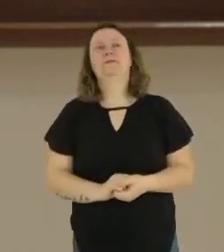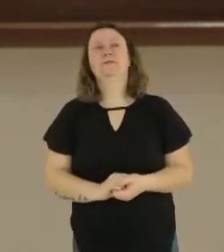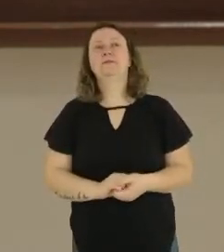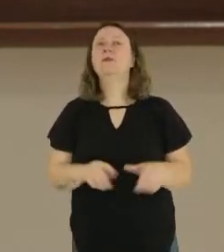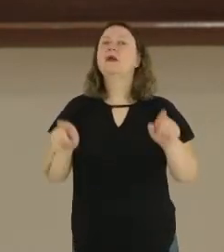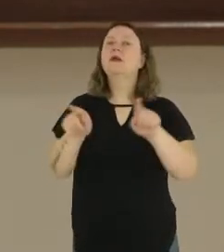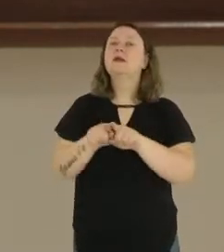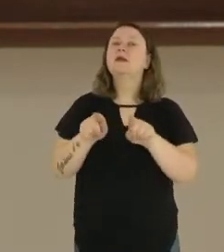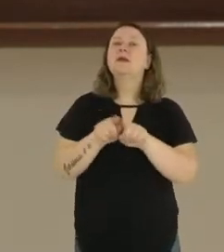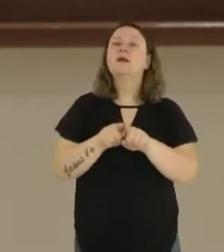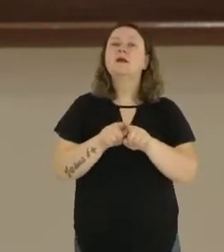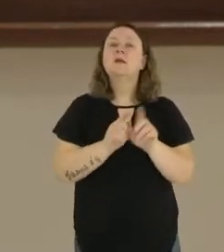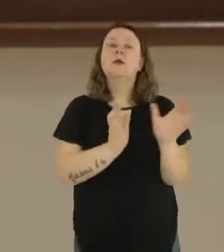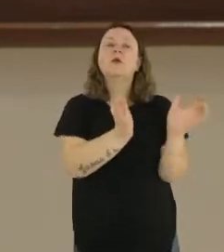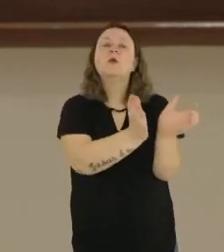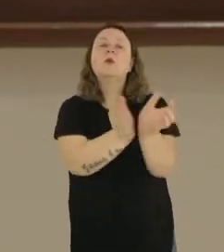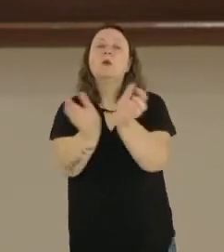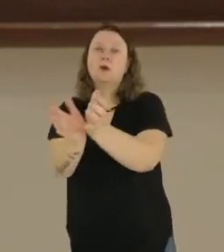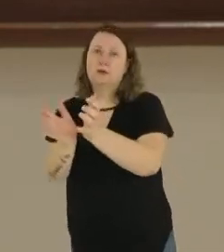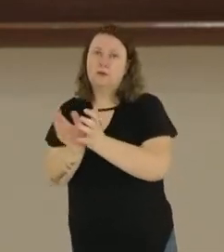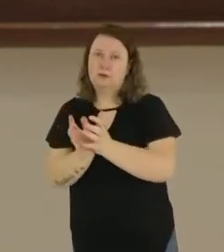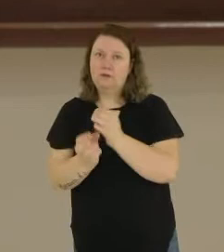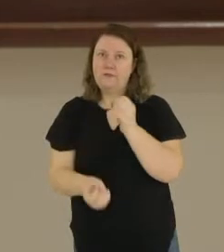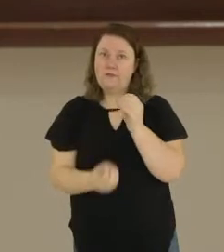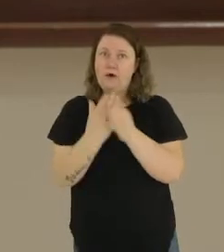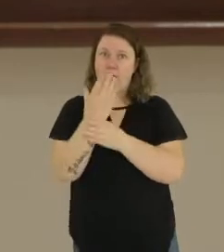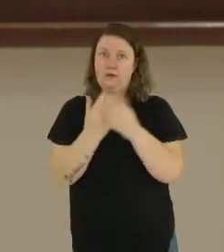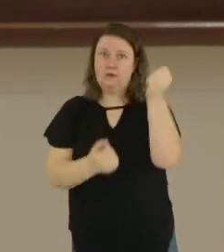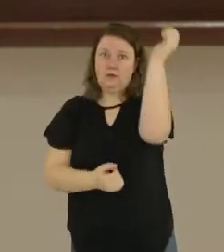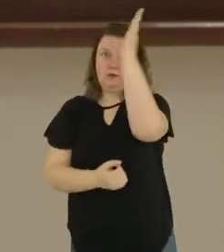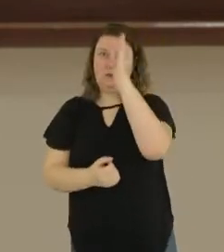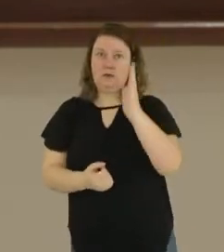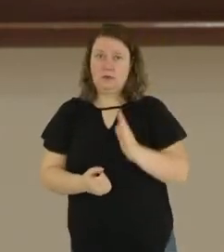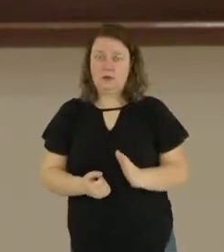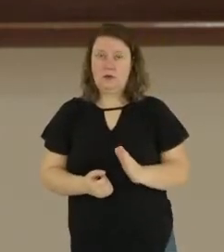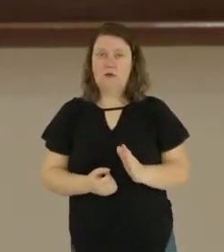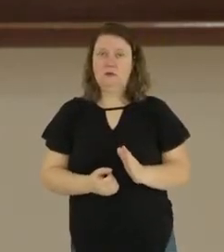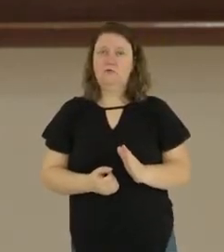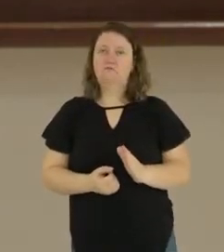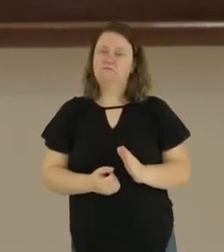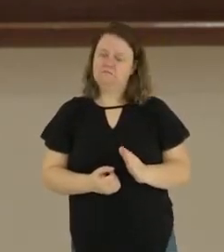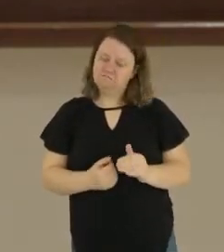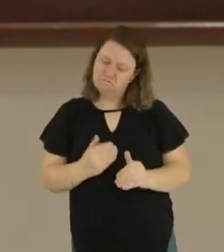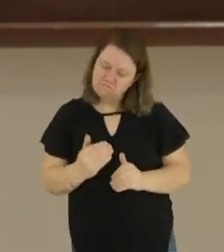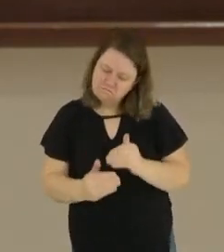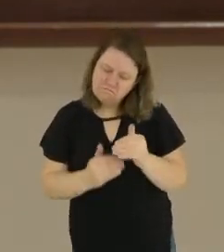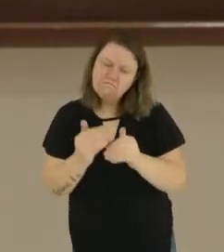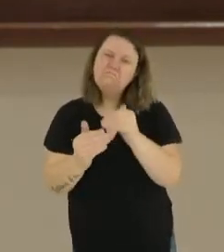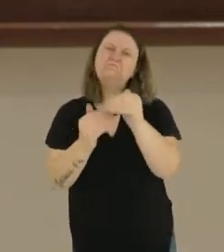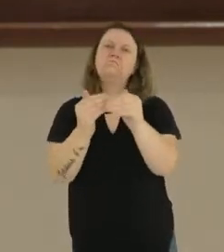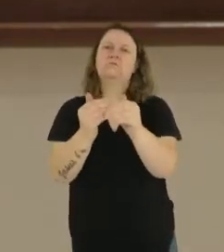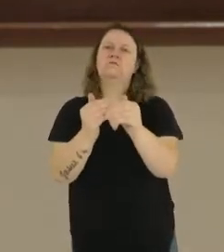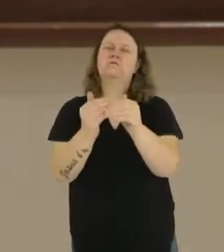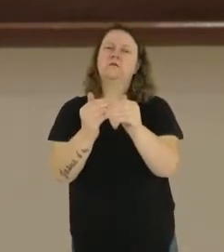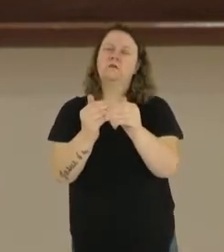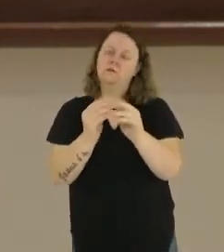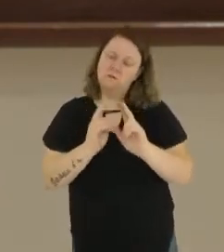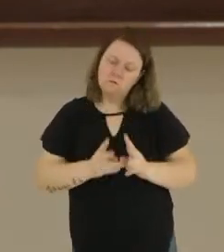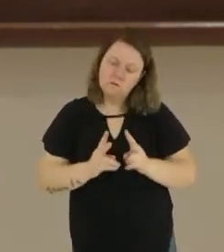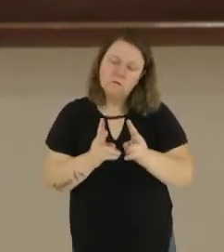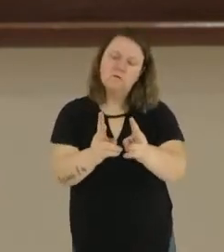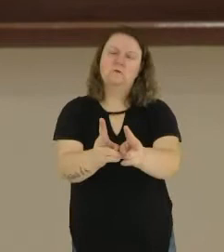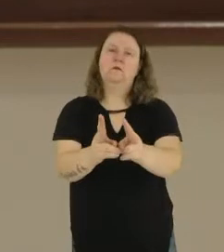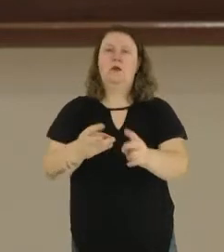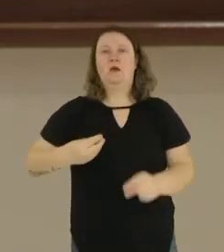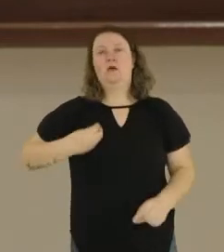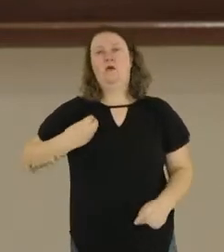de imigrantes que se formaram no Brasil mantiveram vivas muitas vezes as suas tradições.